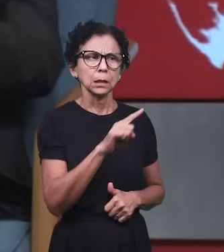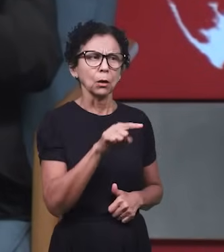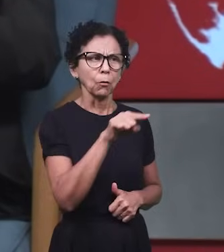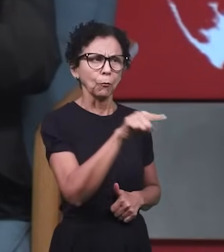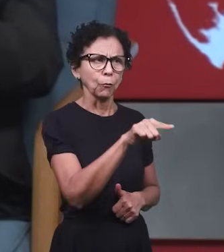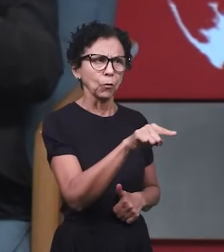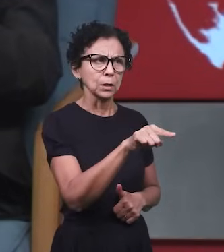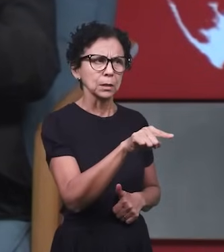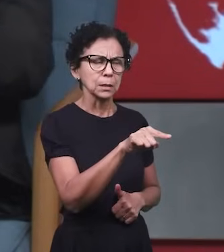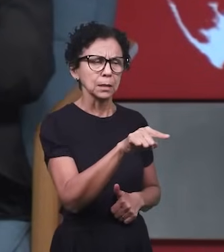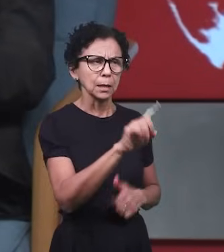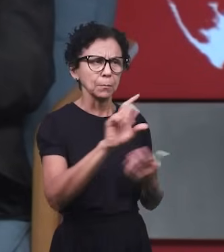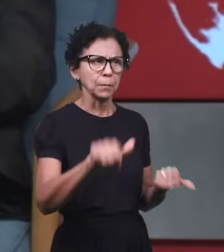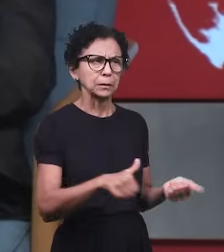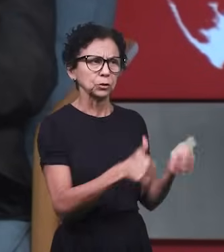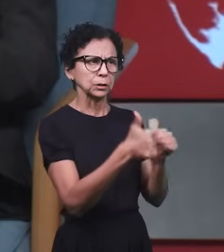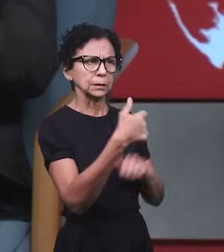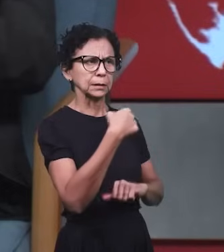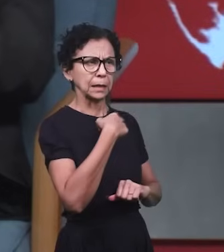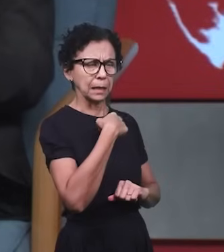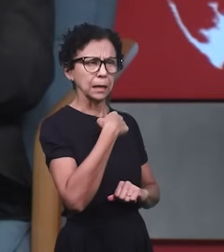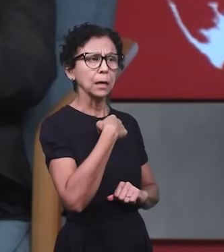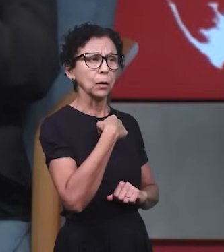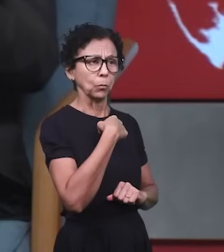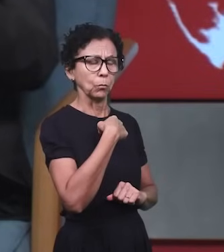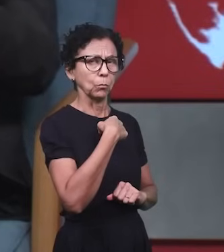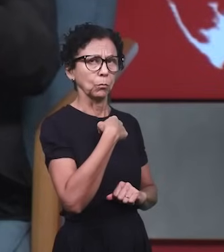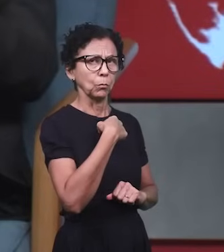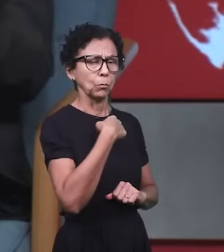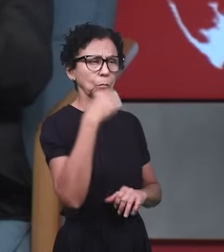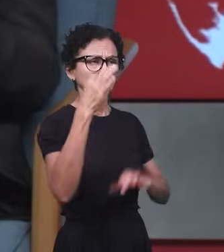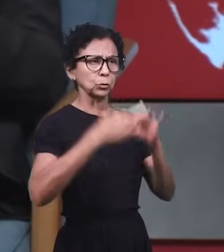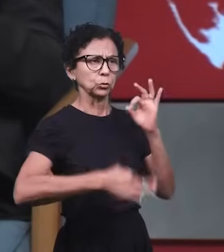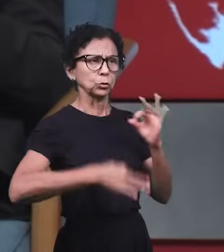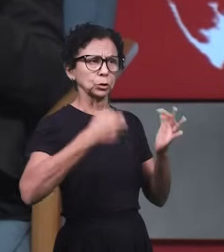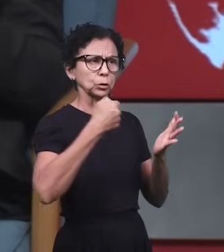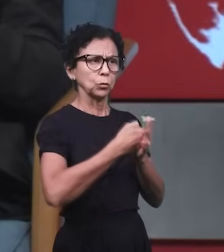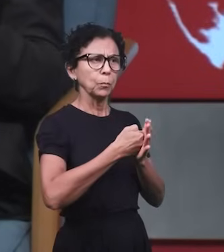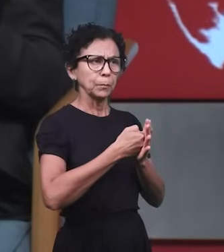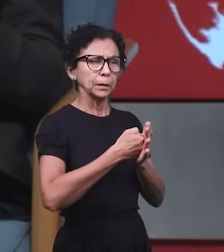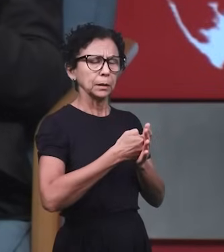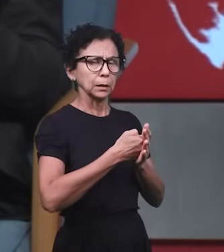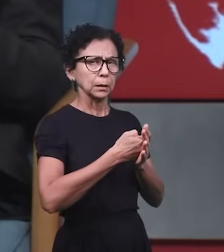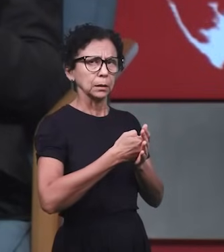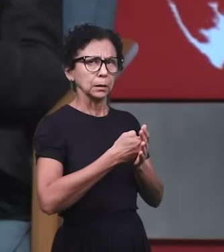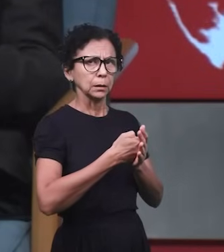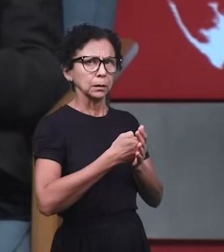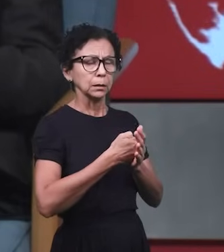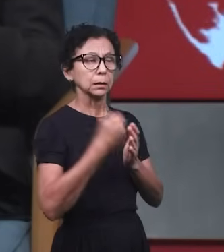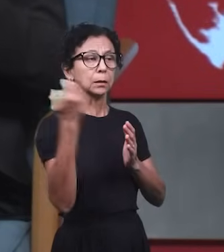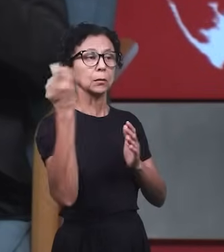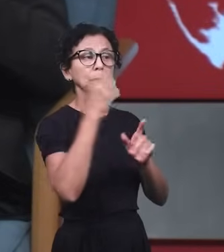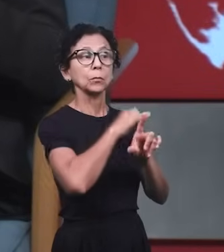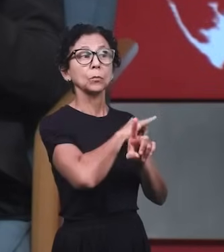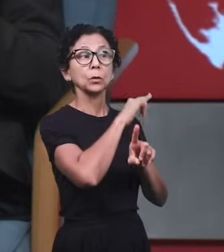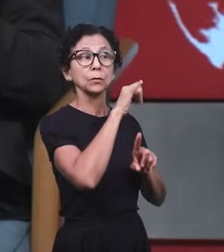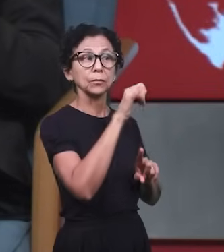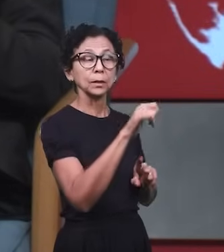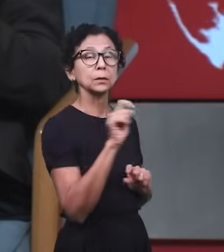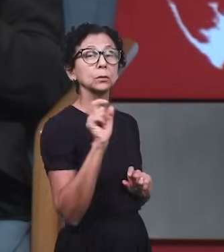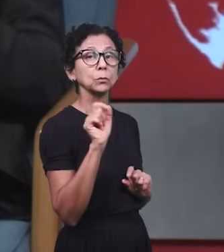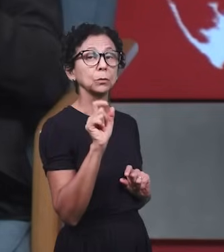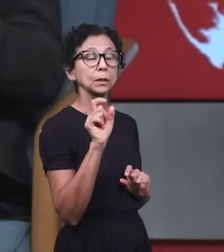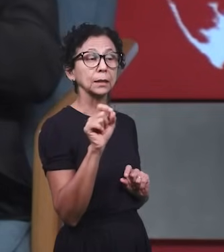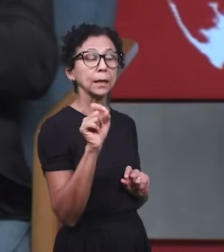primeiro você vai ter que me batizar para se cumprir a justiça. O quê? É o profético. O que era o profético? Ele ser batizado